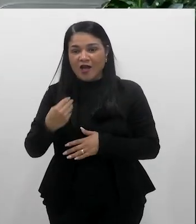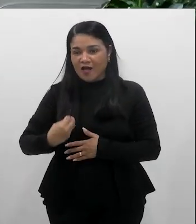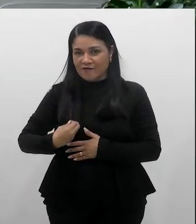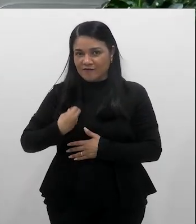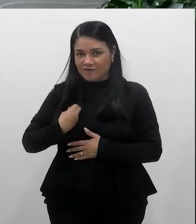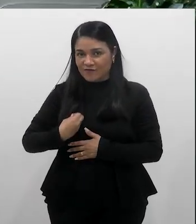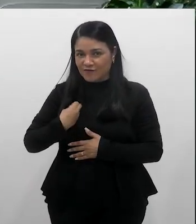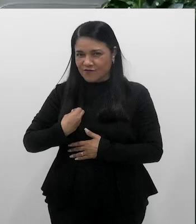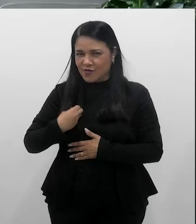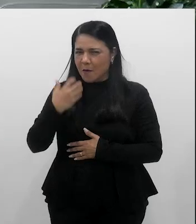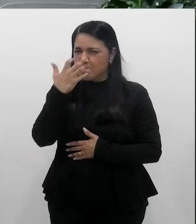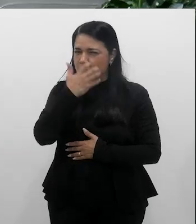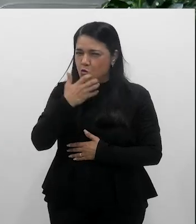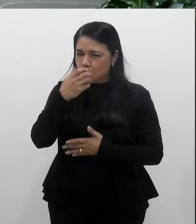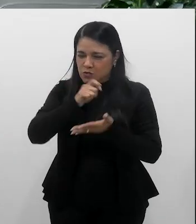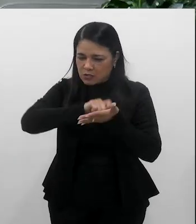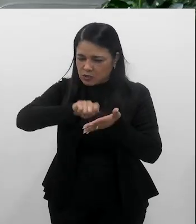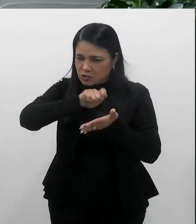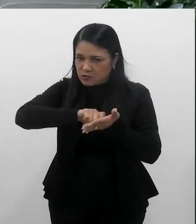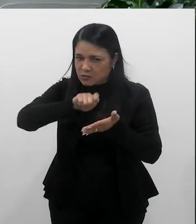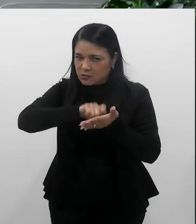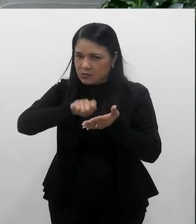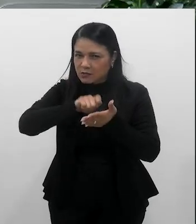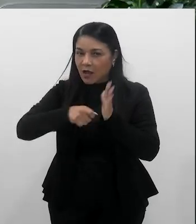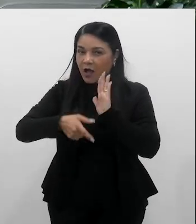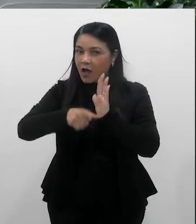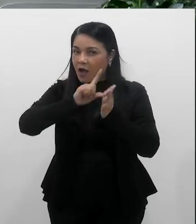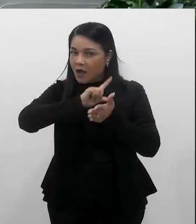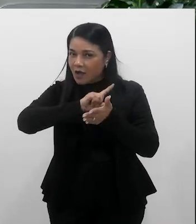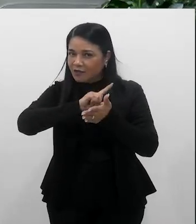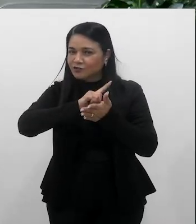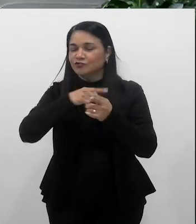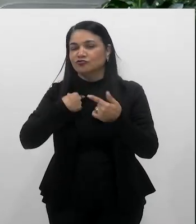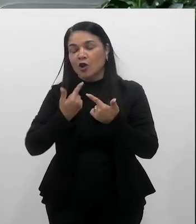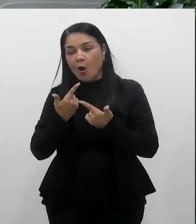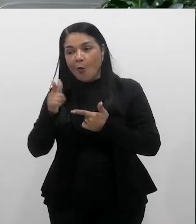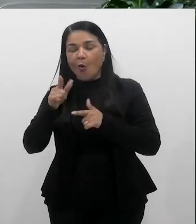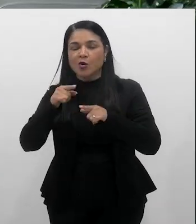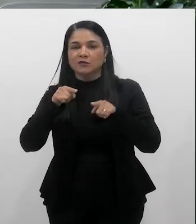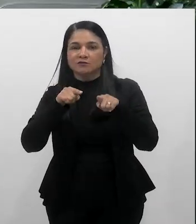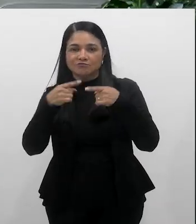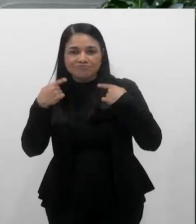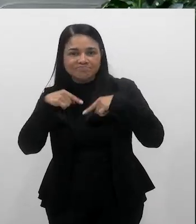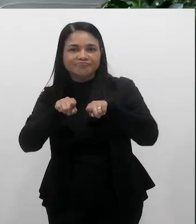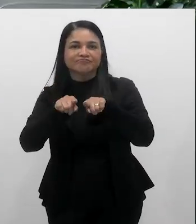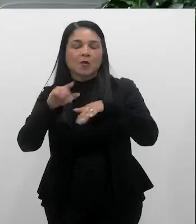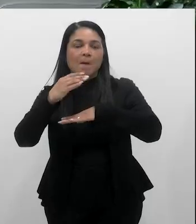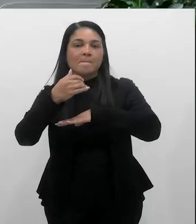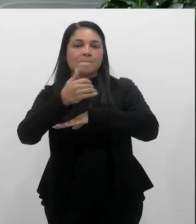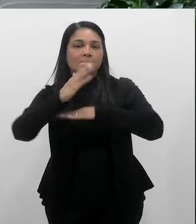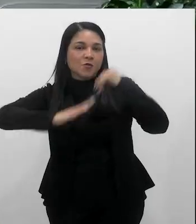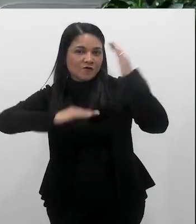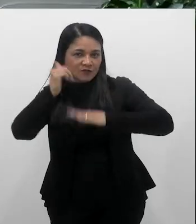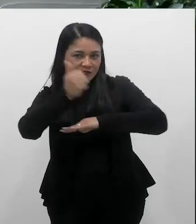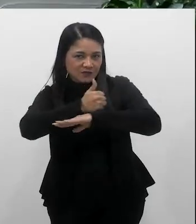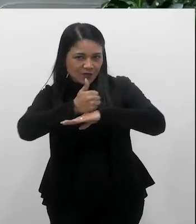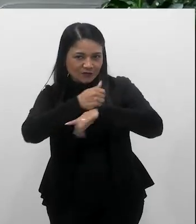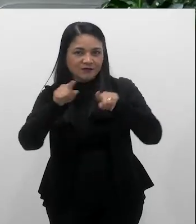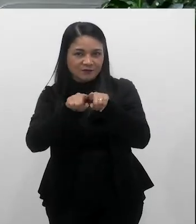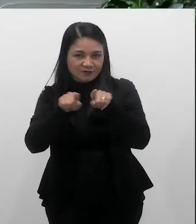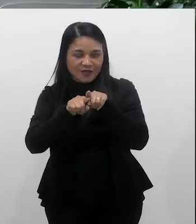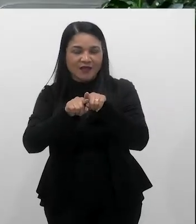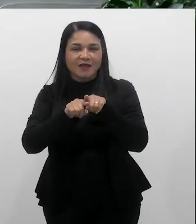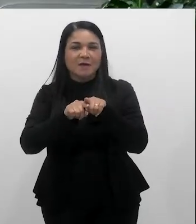já estava fazendo música há um bom tempo. Tinha atividades paralelas para poder se manter na música. Como a maioria das pessoas,